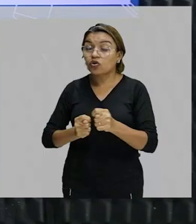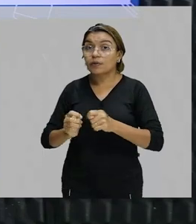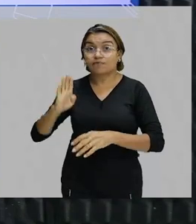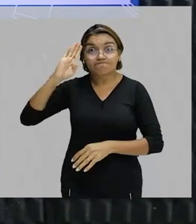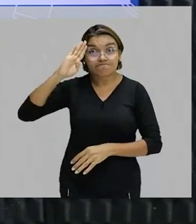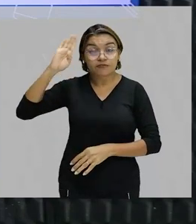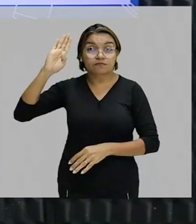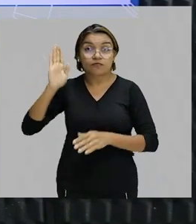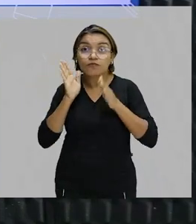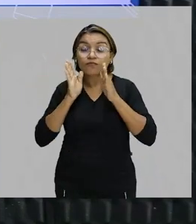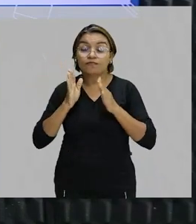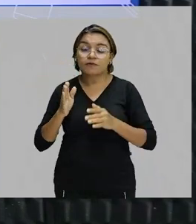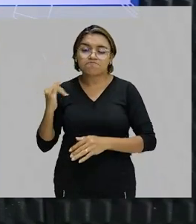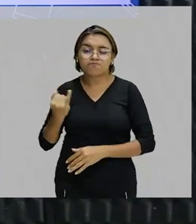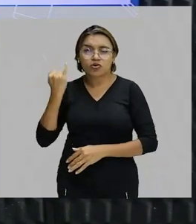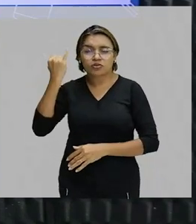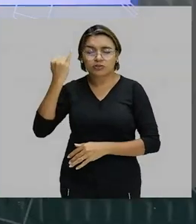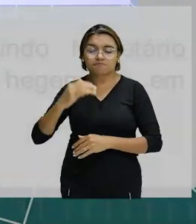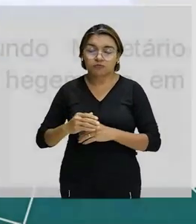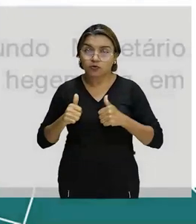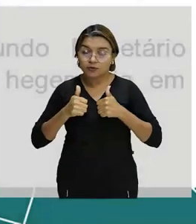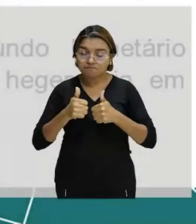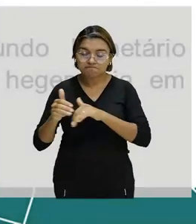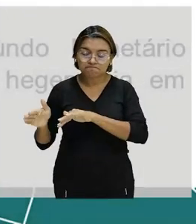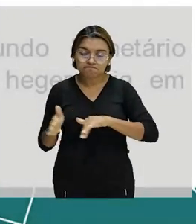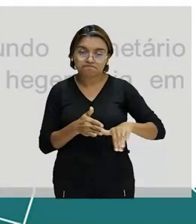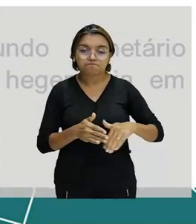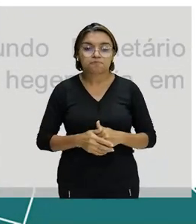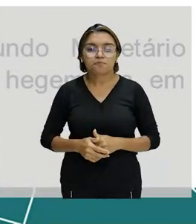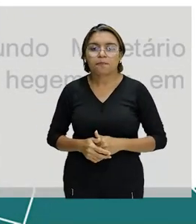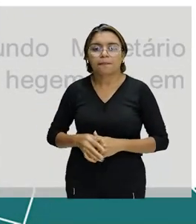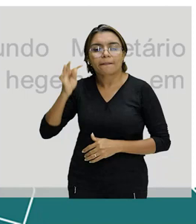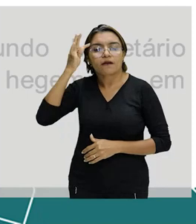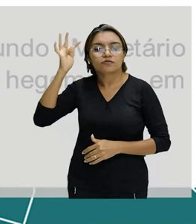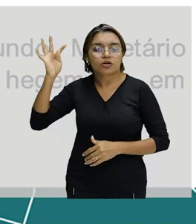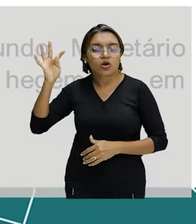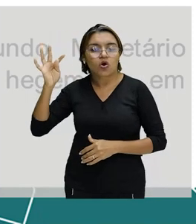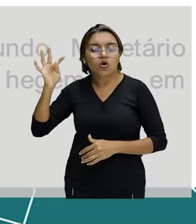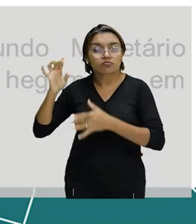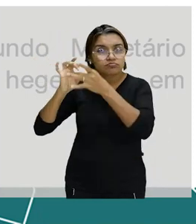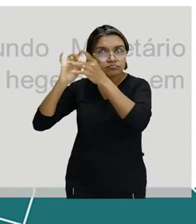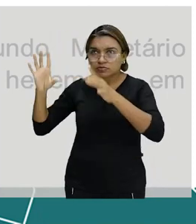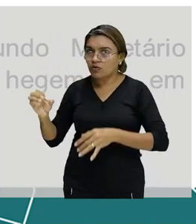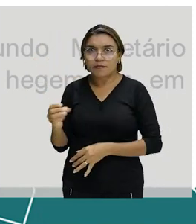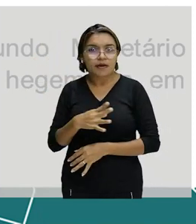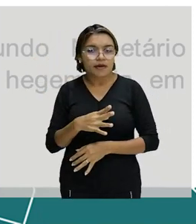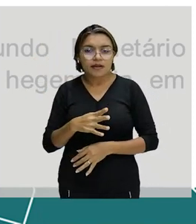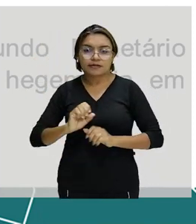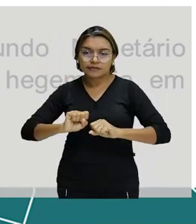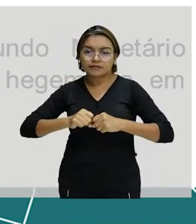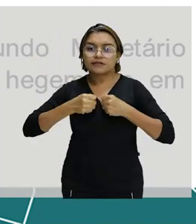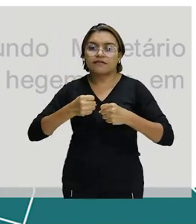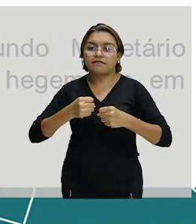ali dos teóricos neoliberais beleza vamos seguir os teóricos neoliberais defendem a privatização de serviços